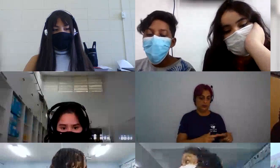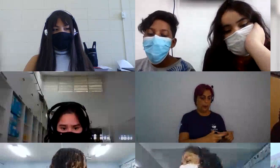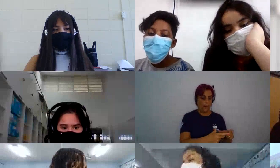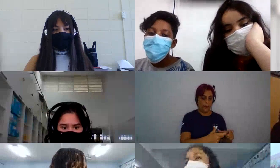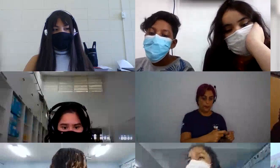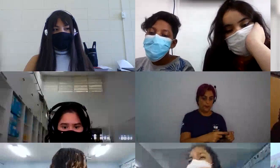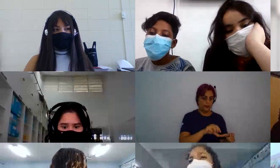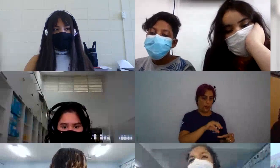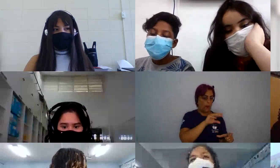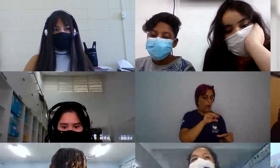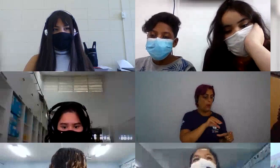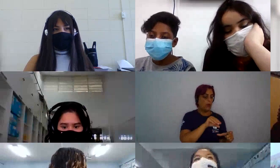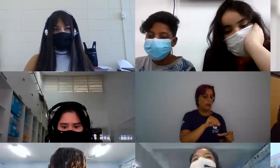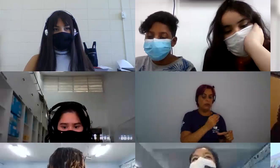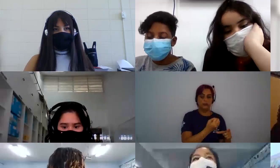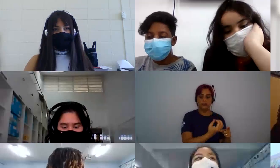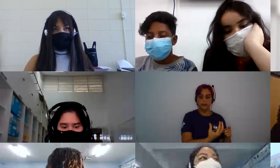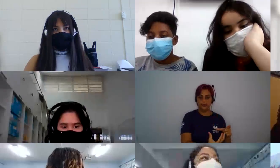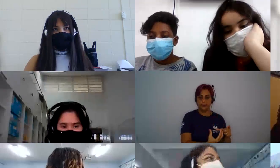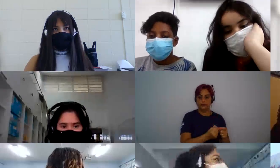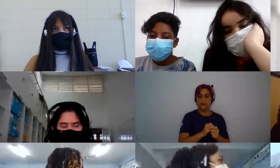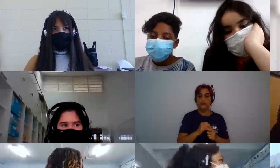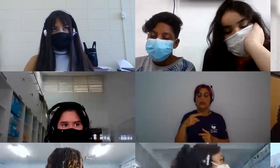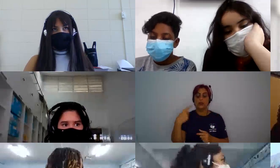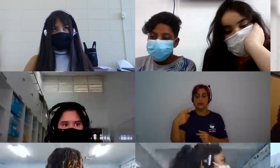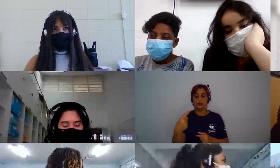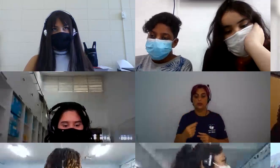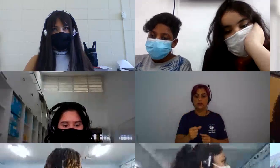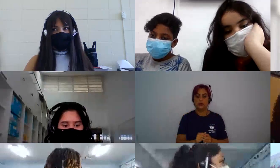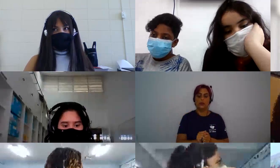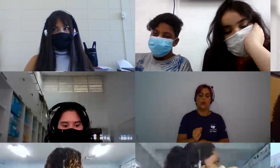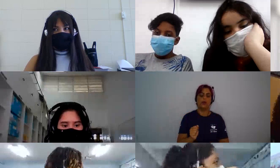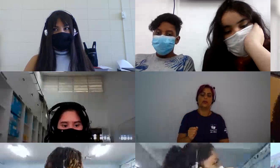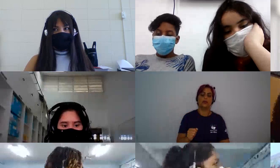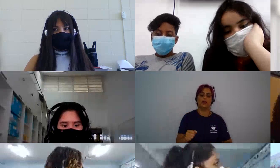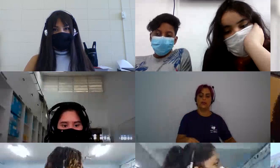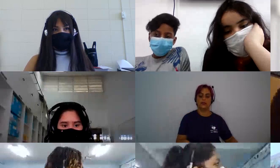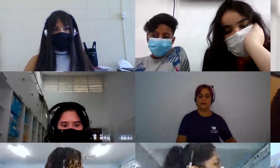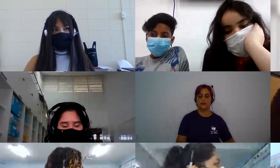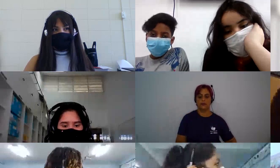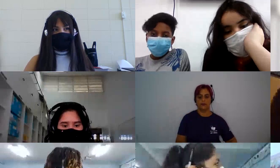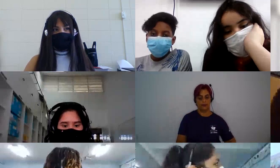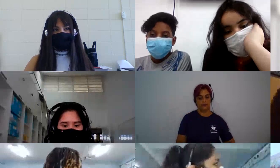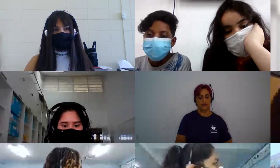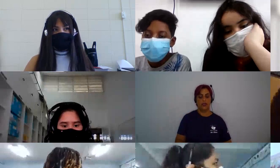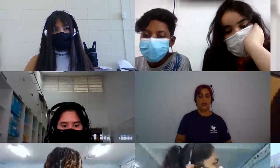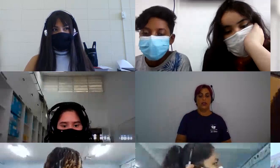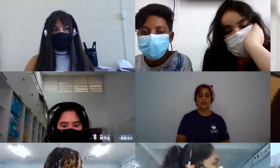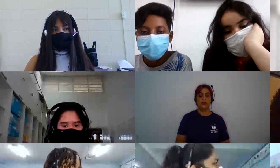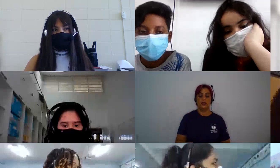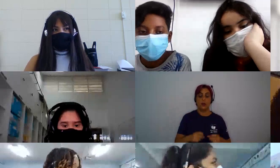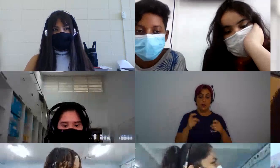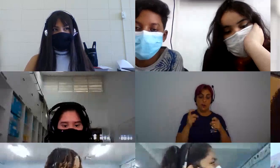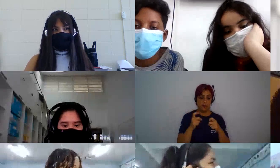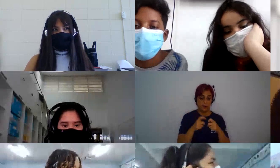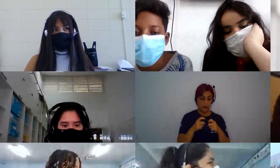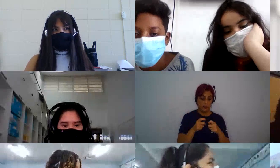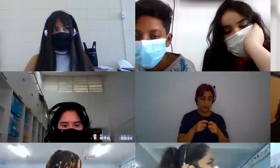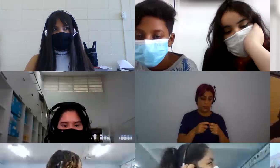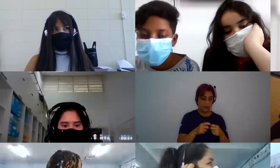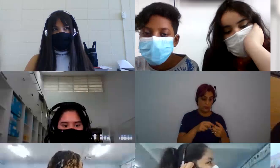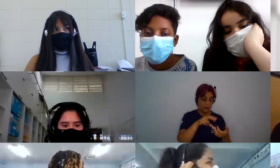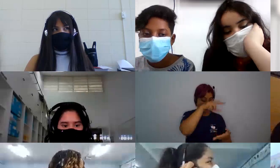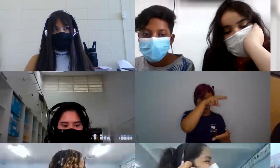consulta. Depois, o pesquisador ia lá e via quanto tempo da consulta o médico pediatra,